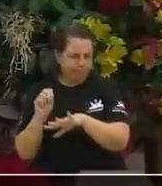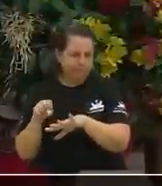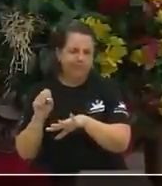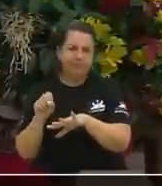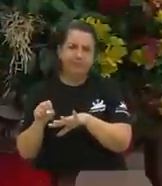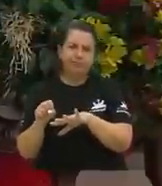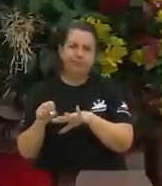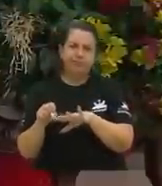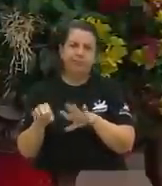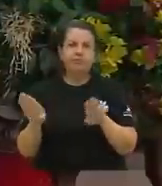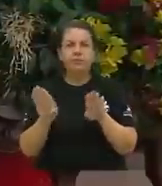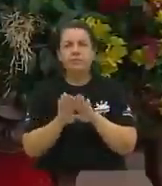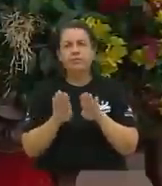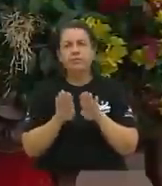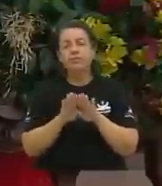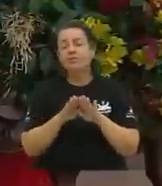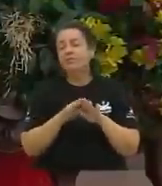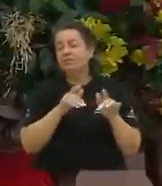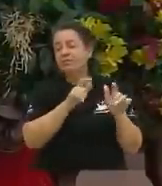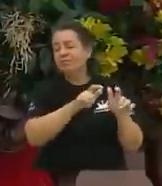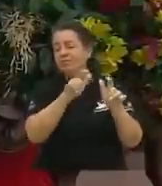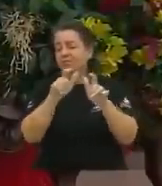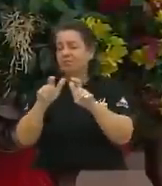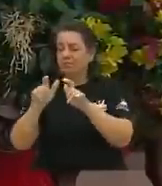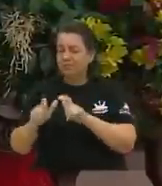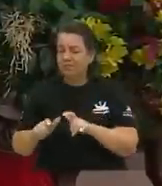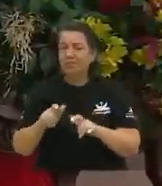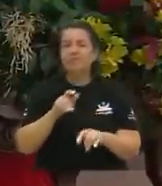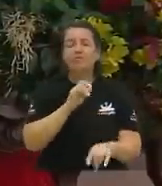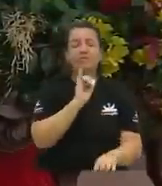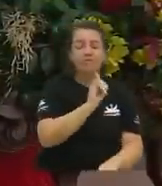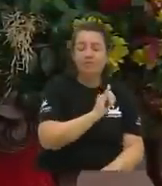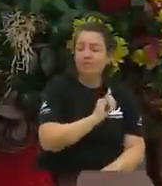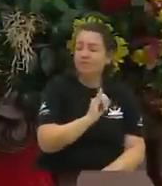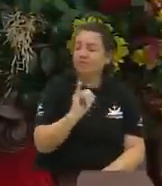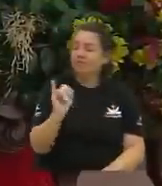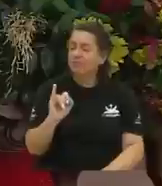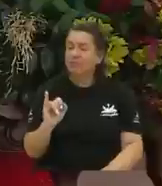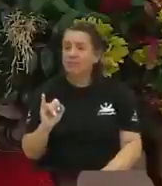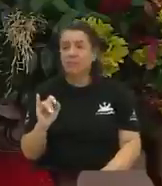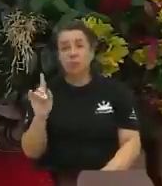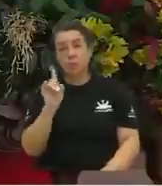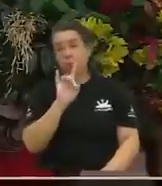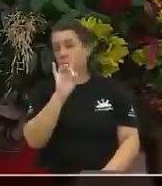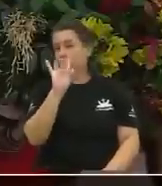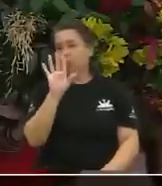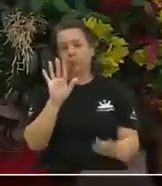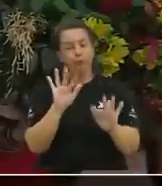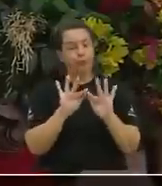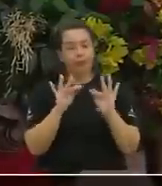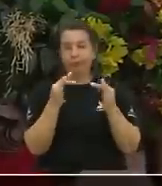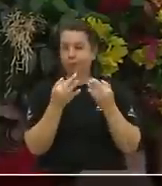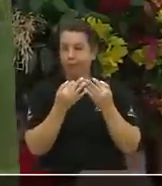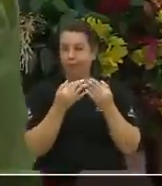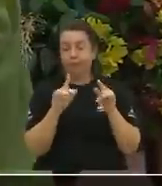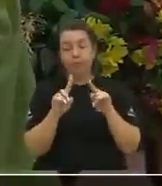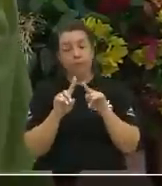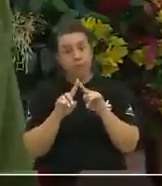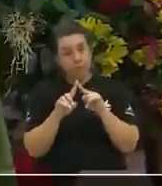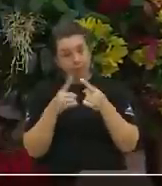como tantas instituições estão doentes. Não é só a família, mas a